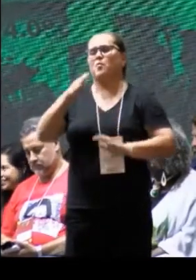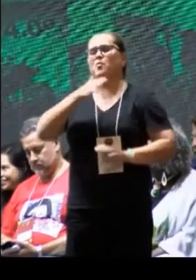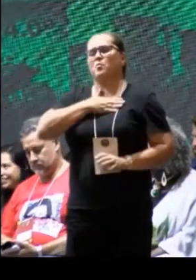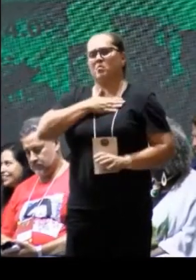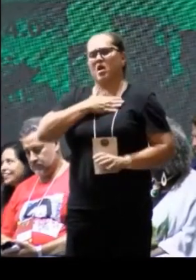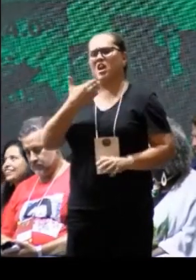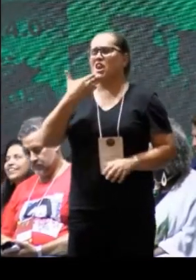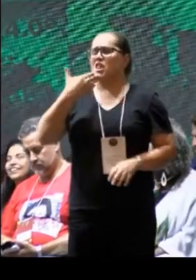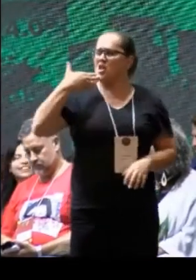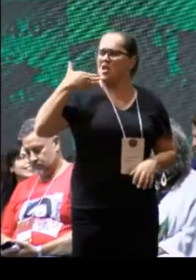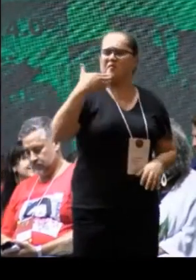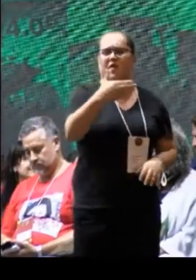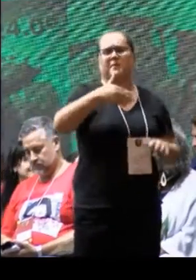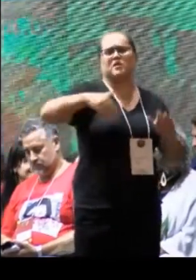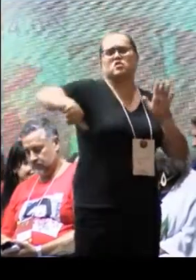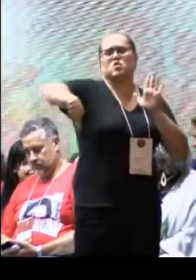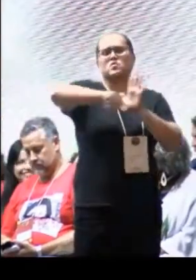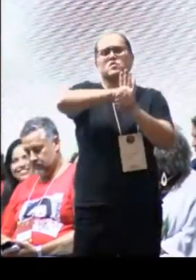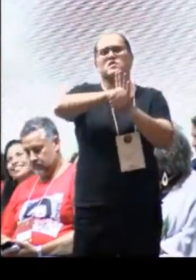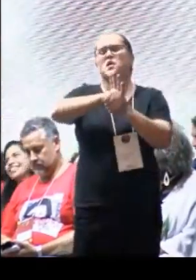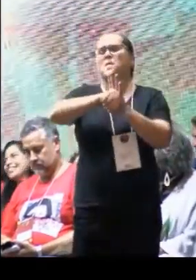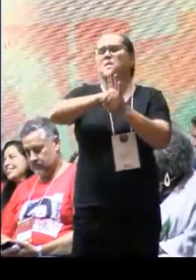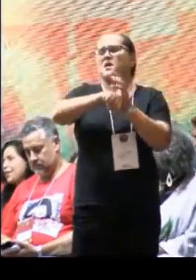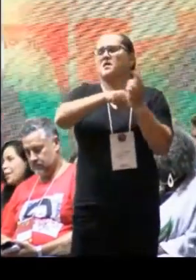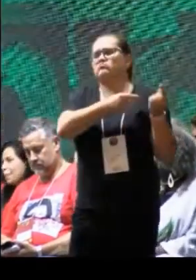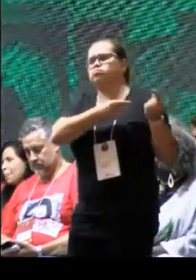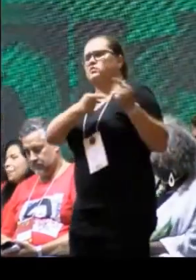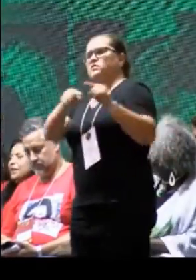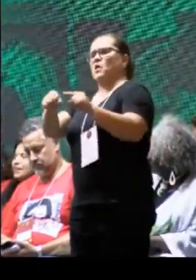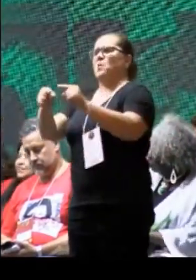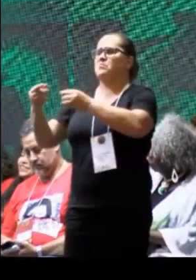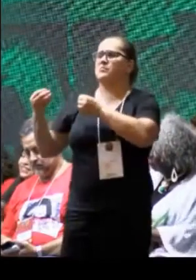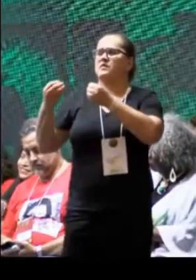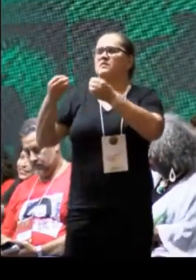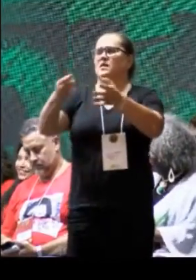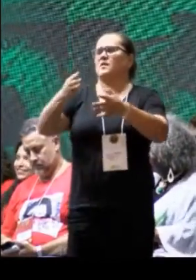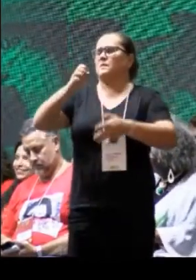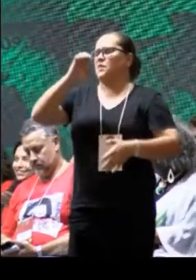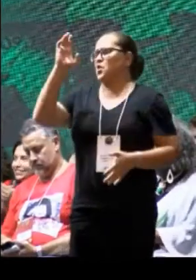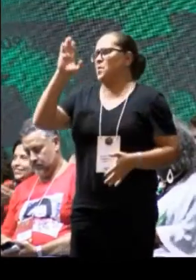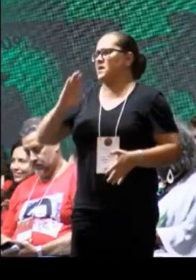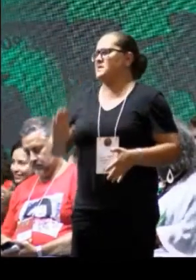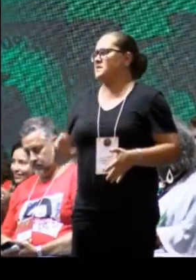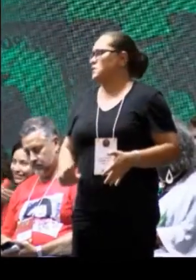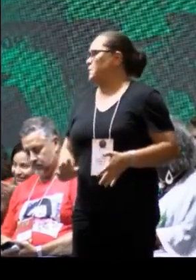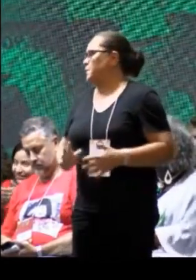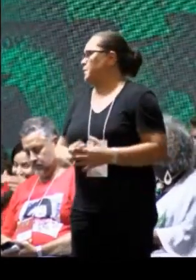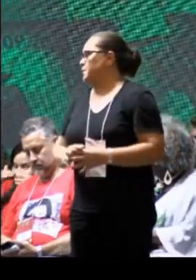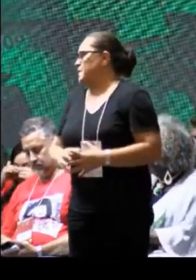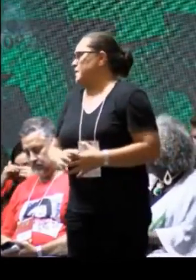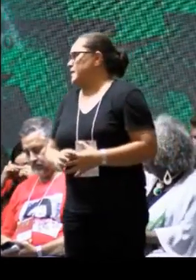cobrar os crimes que estão traindo, entregando e destruindo o nosso país.